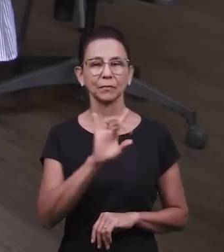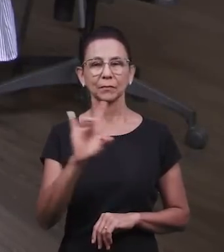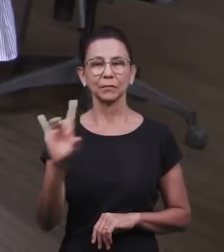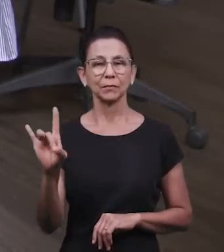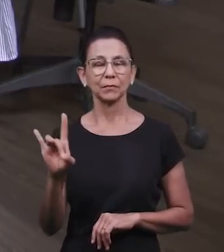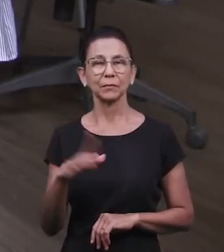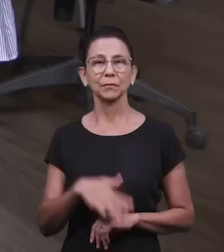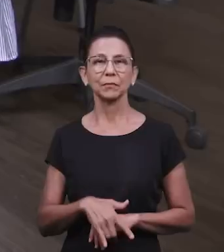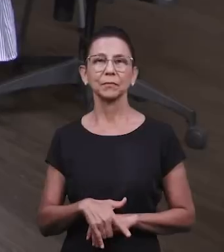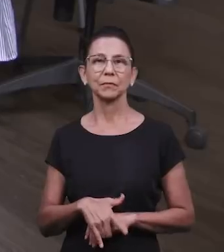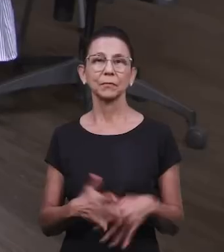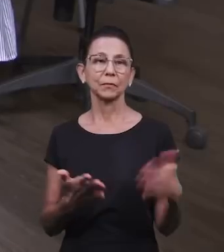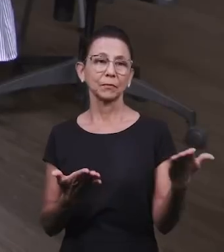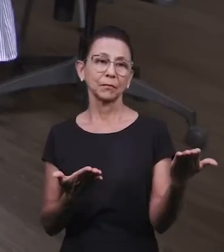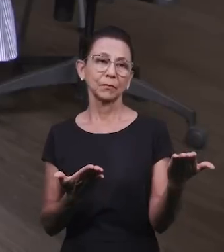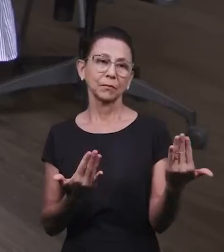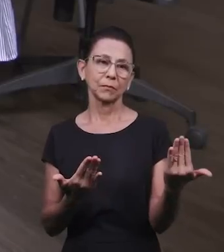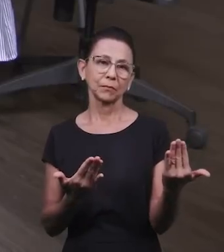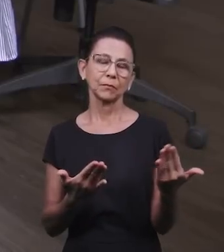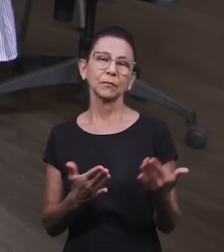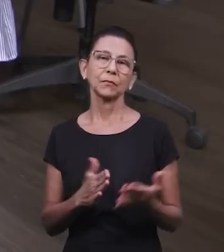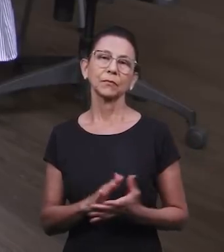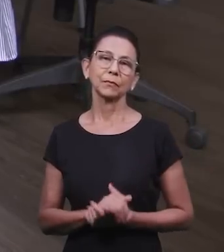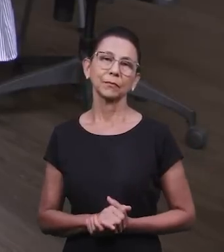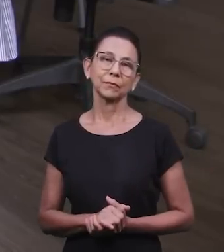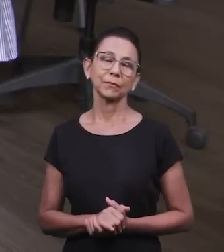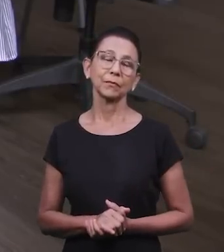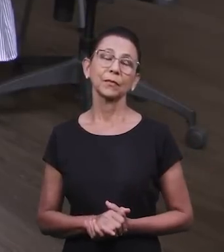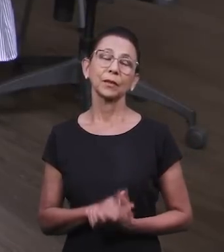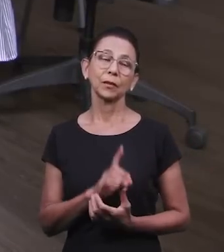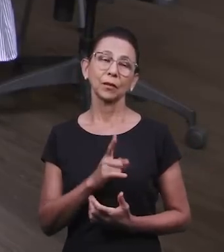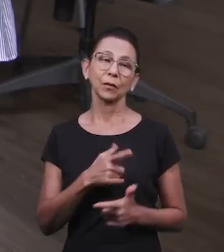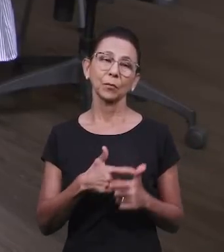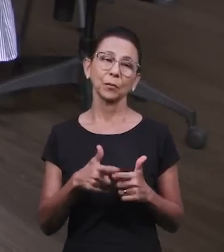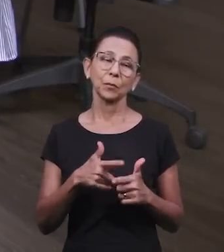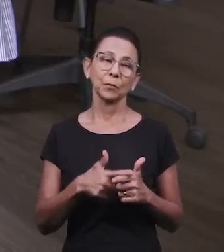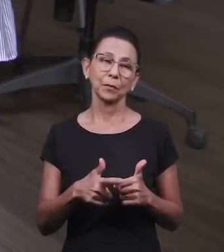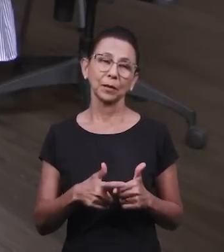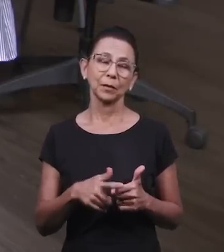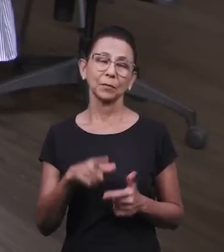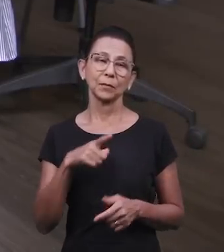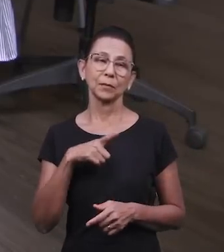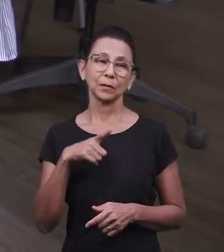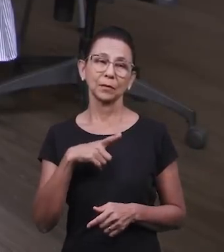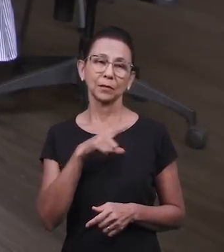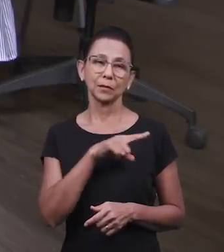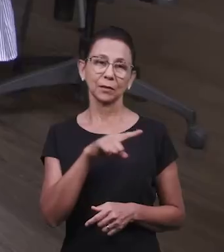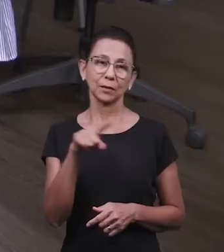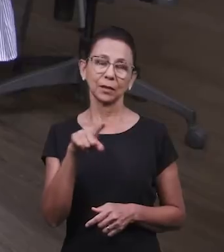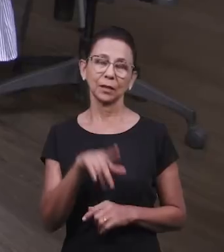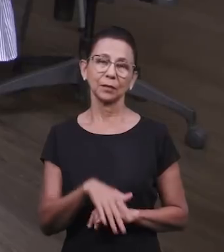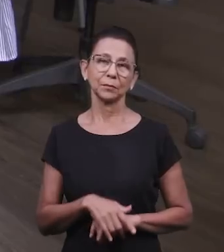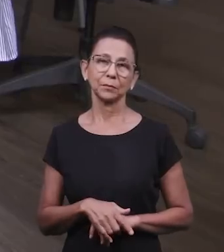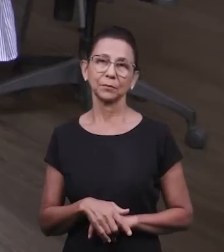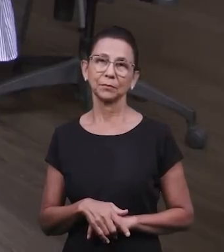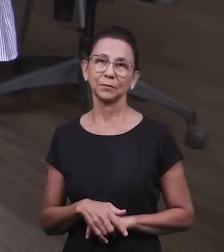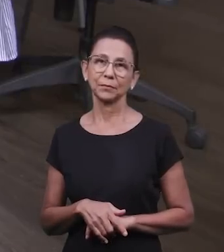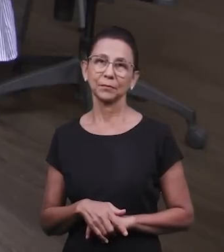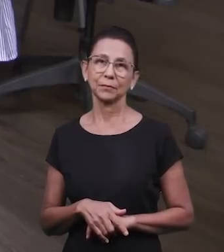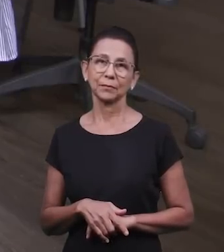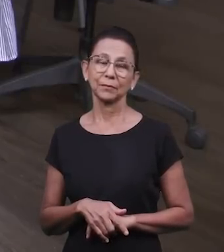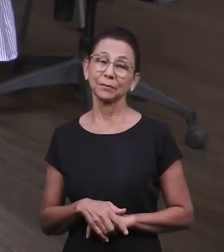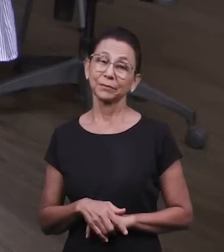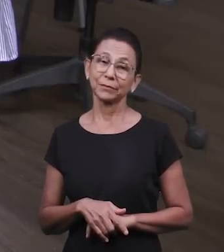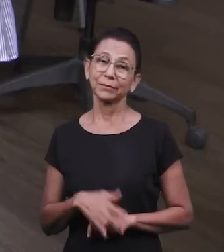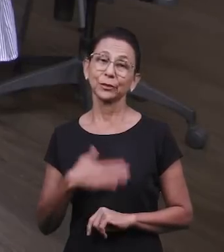vocês jovens, e creiam, os problemas de vocês, nós, ou pelo